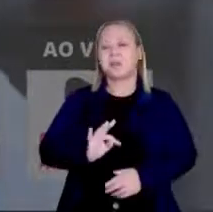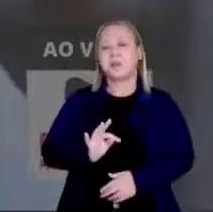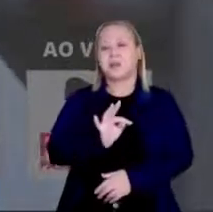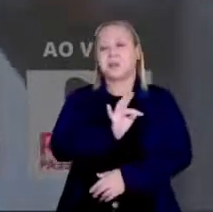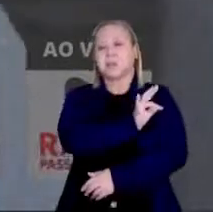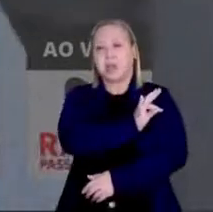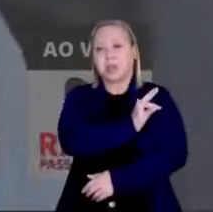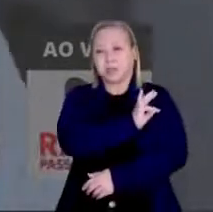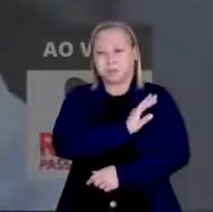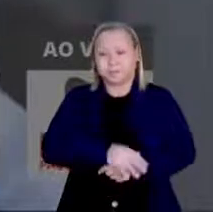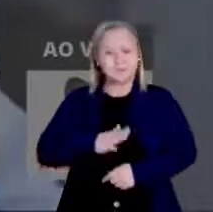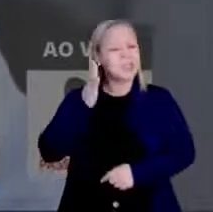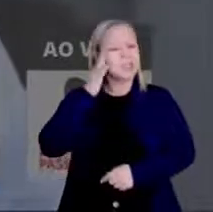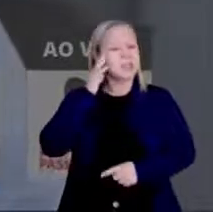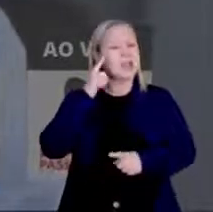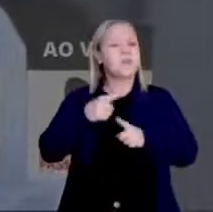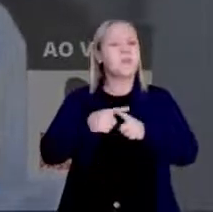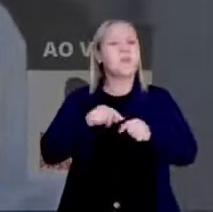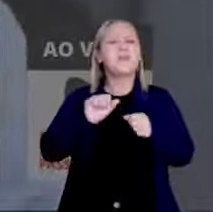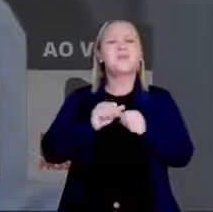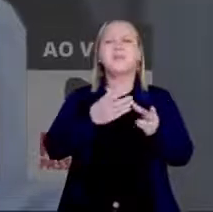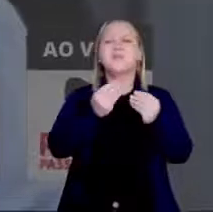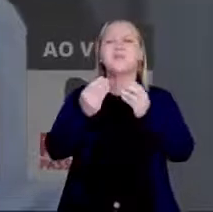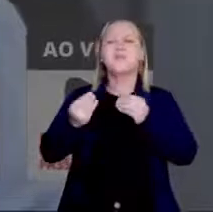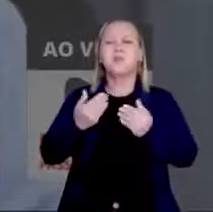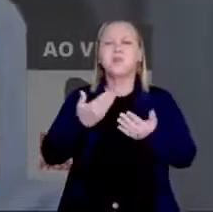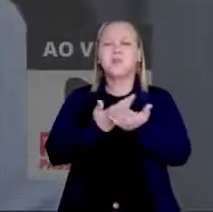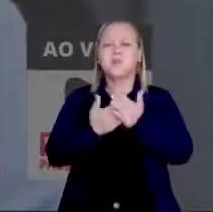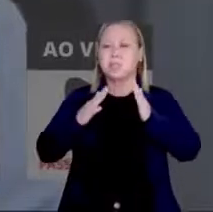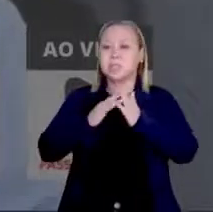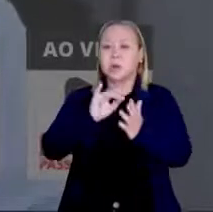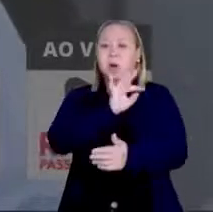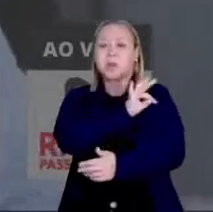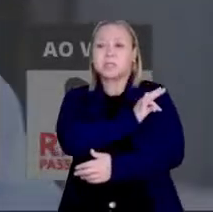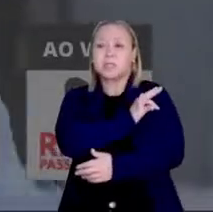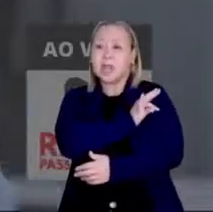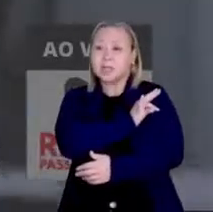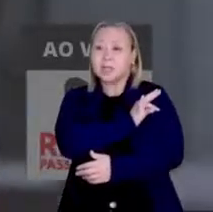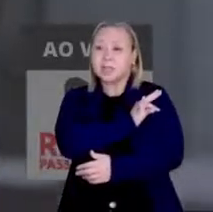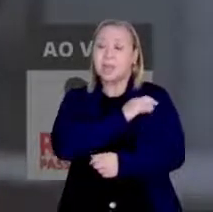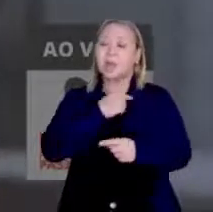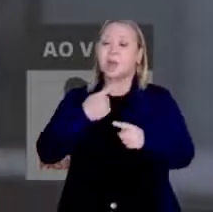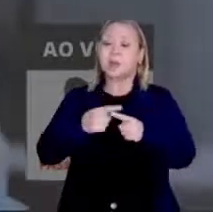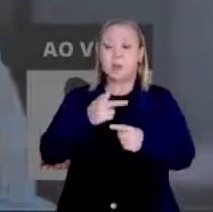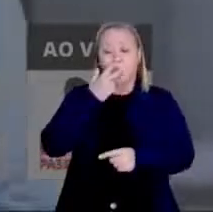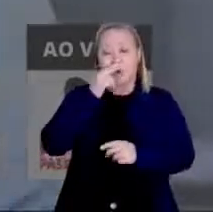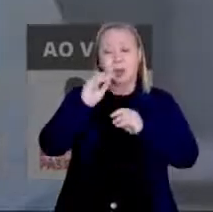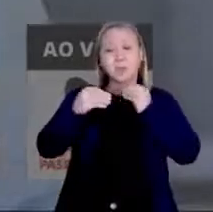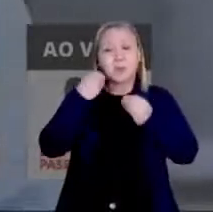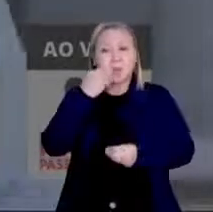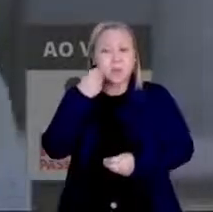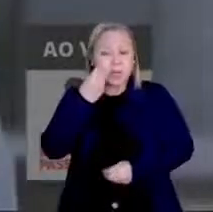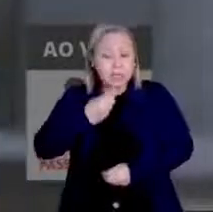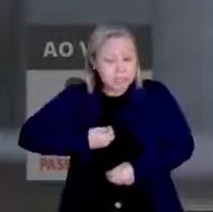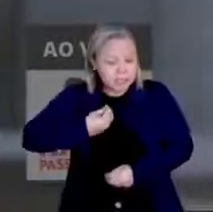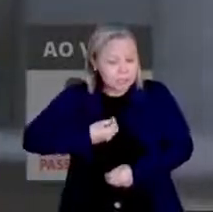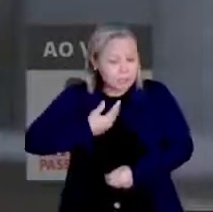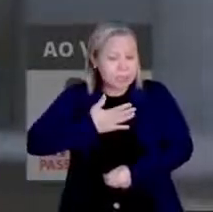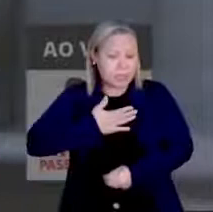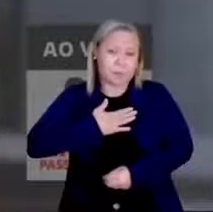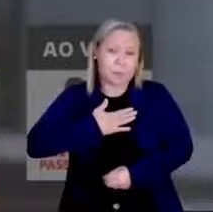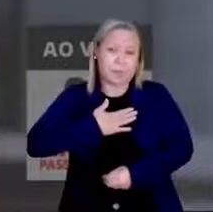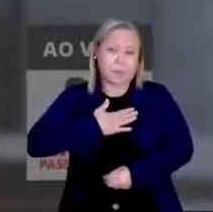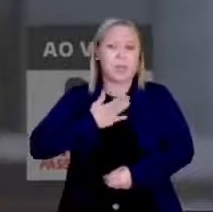respeita. Agora, quando você tem um diploma técnico, quando você tem uma função especializada, as pessoas